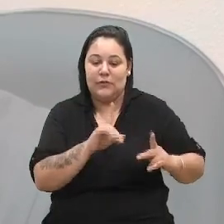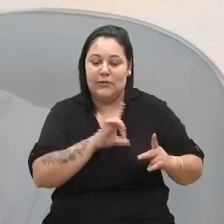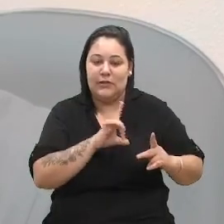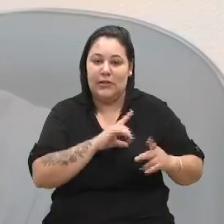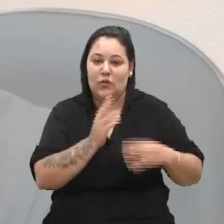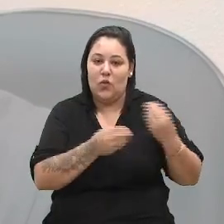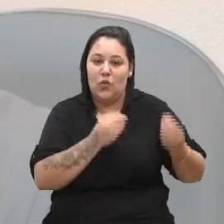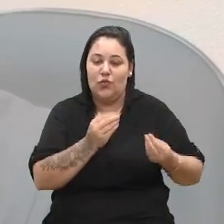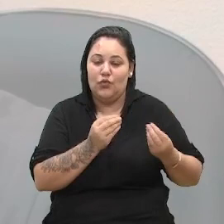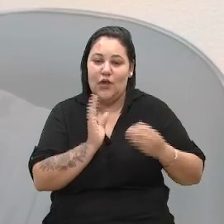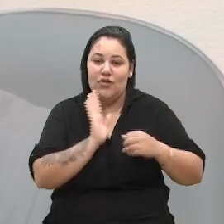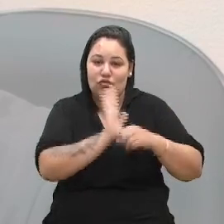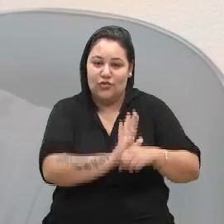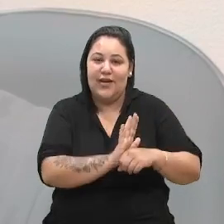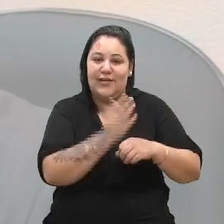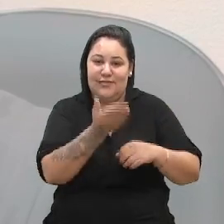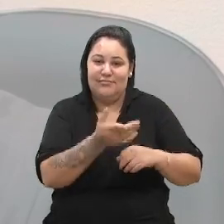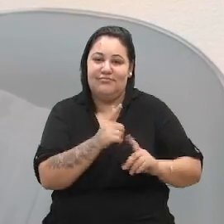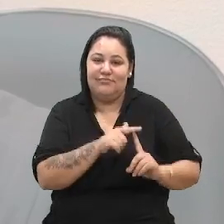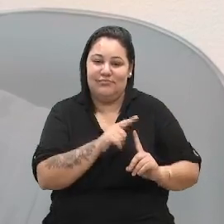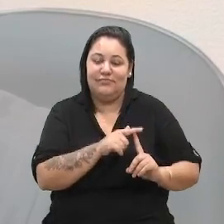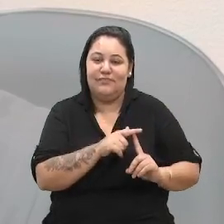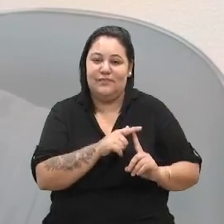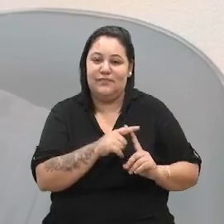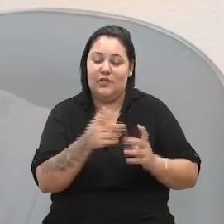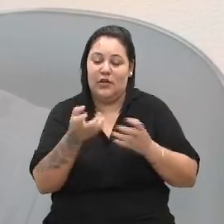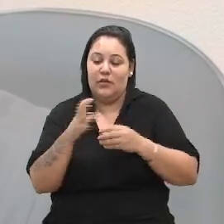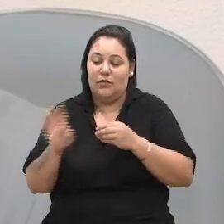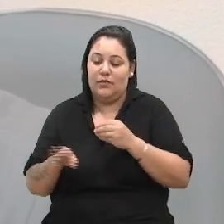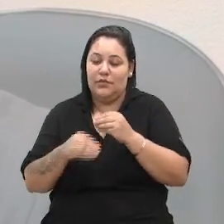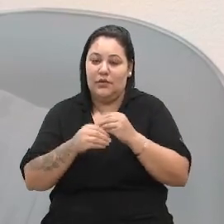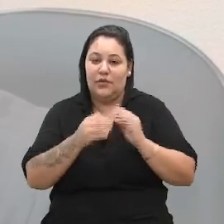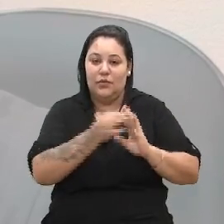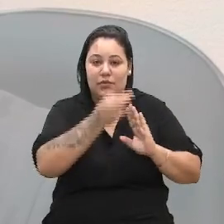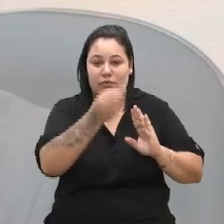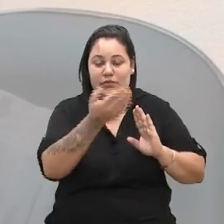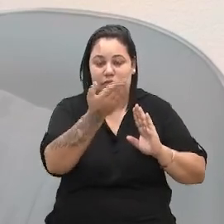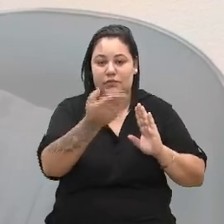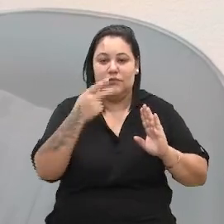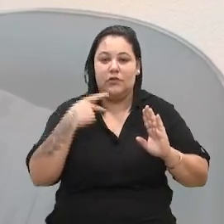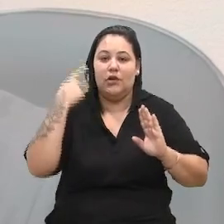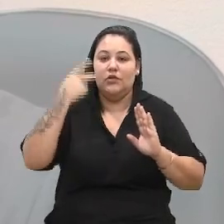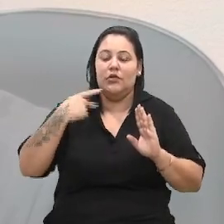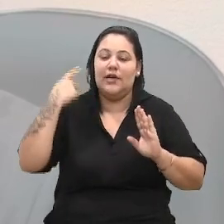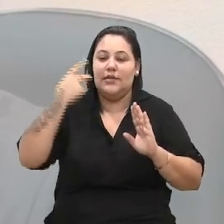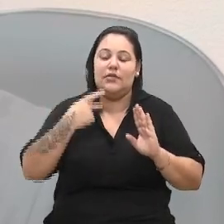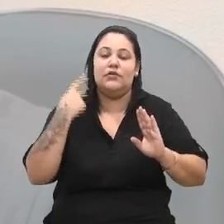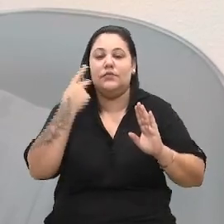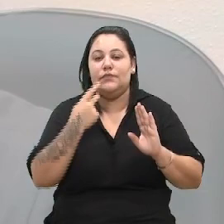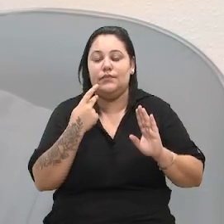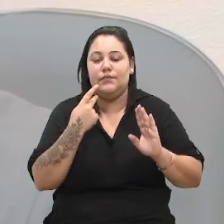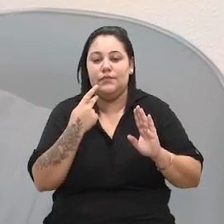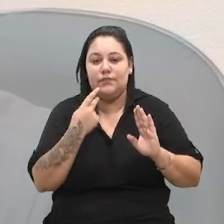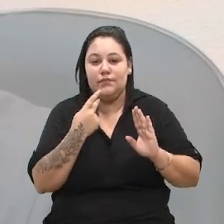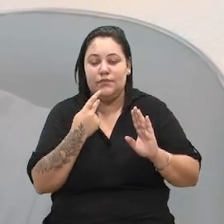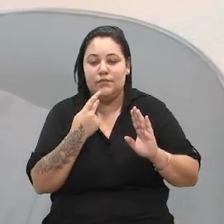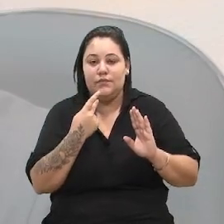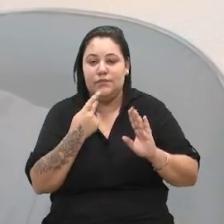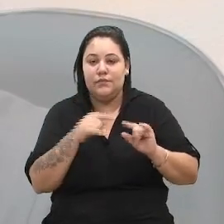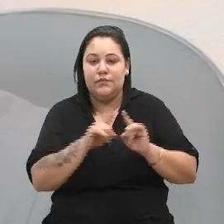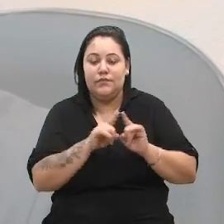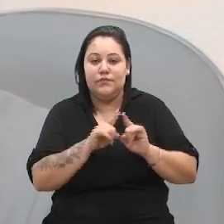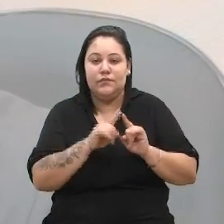todo. E quero me somar às sugestões do vereador Lucas com relação às indicações, ao envio